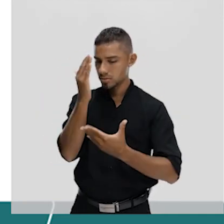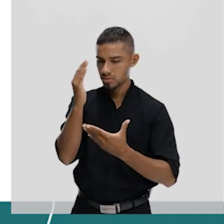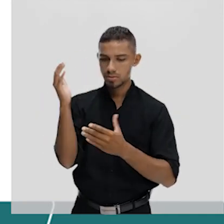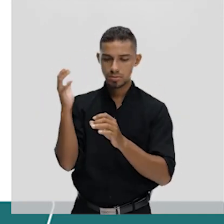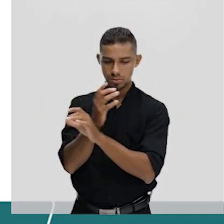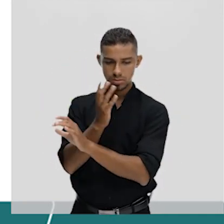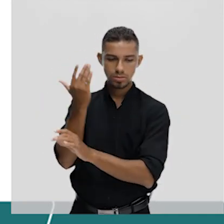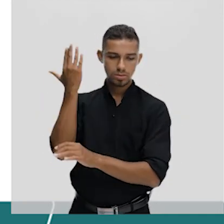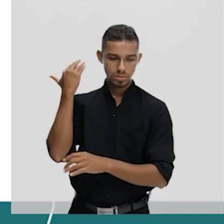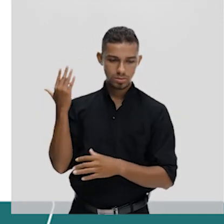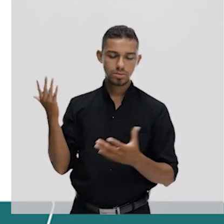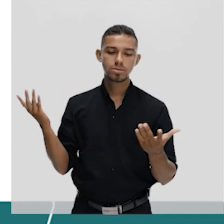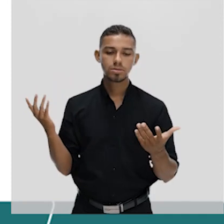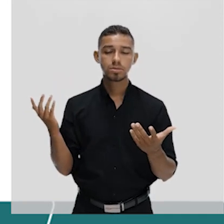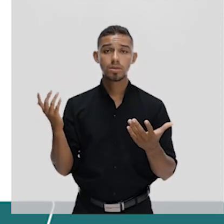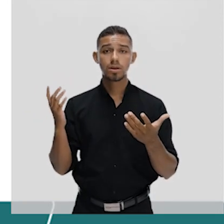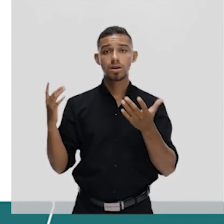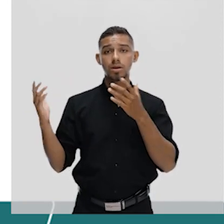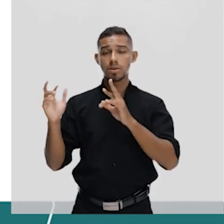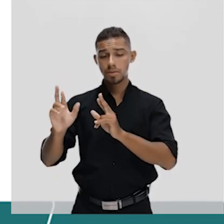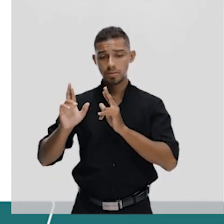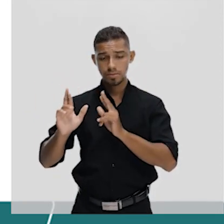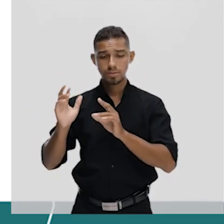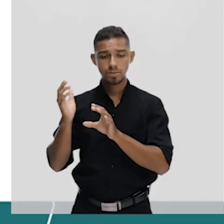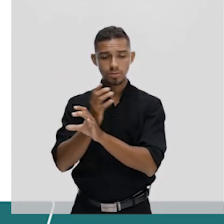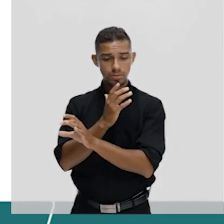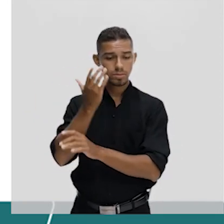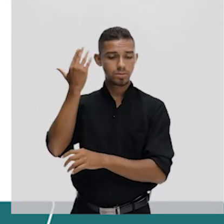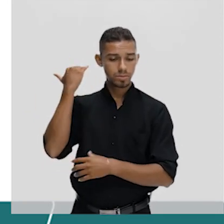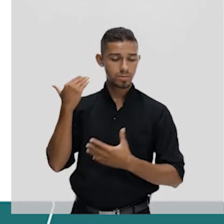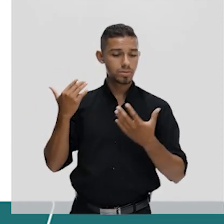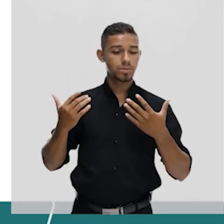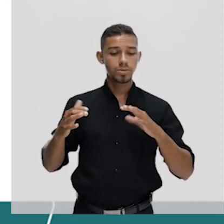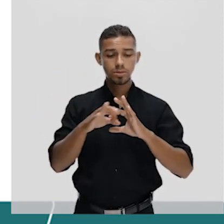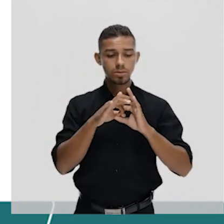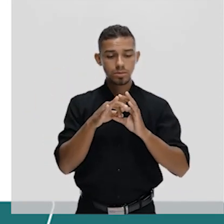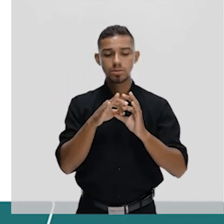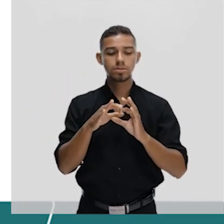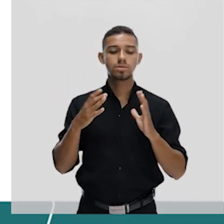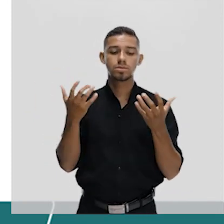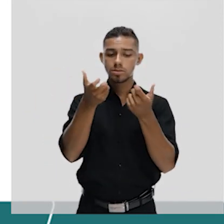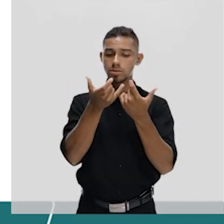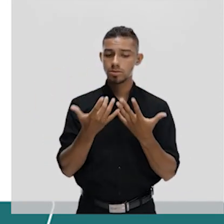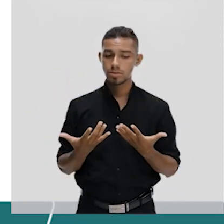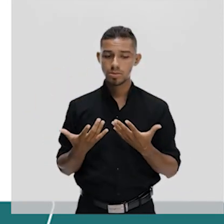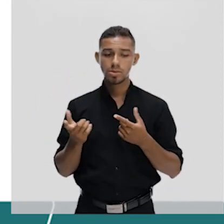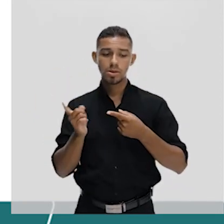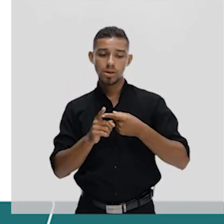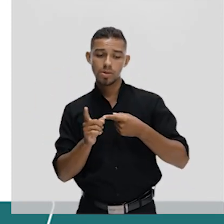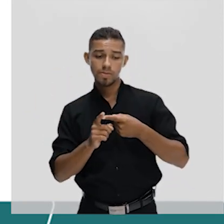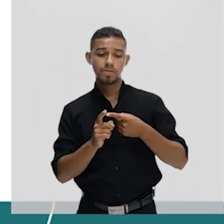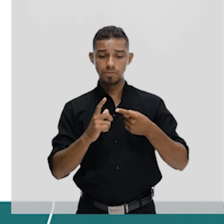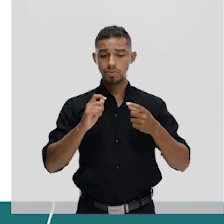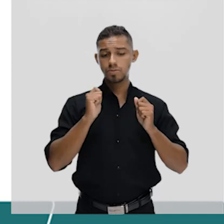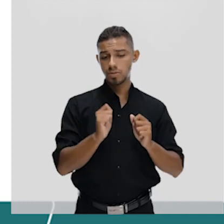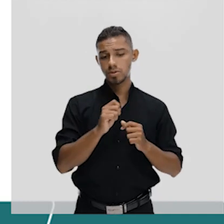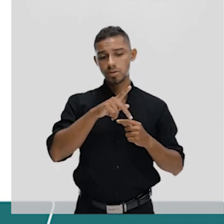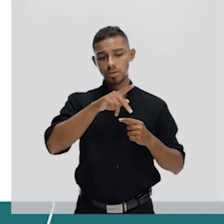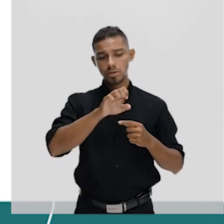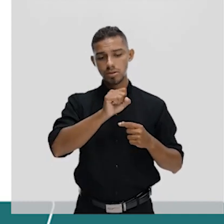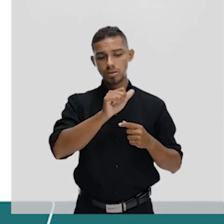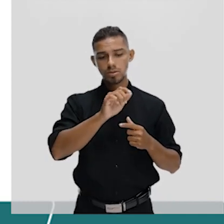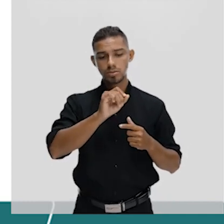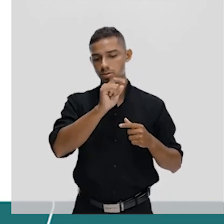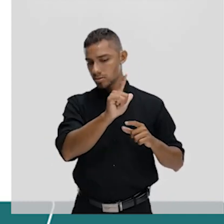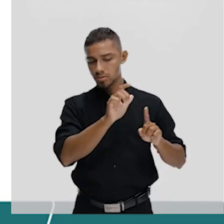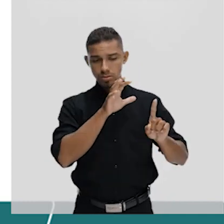ação. O infinitivo, ele pode ser pessoal ou impessoal. O infinitivo impessoal